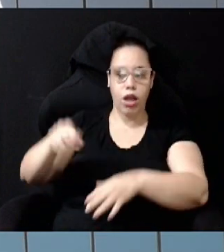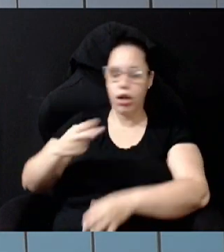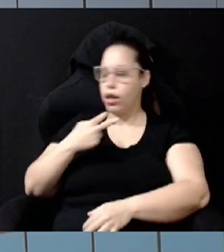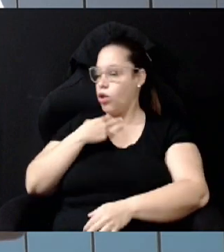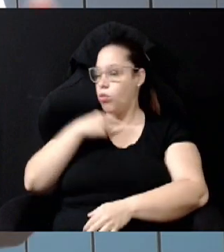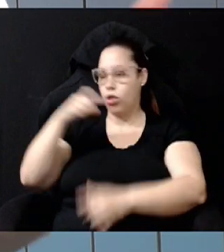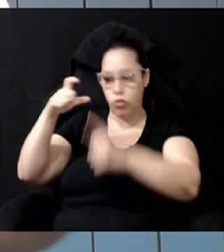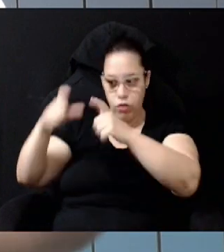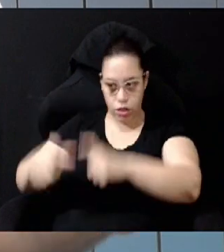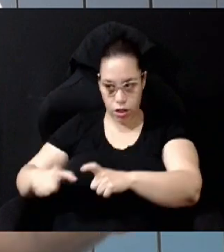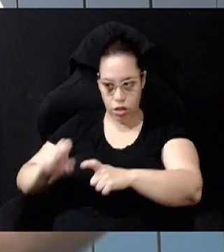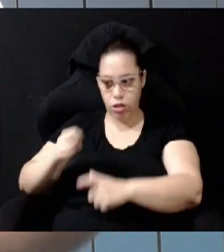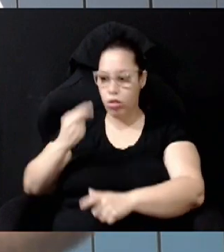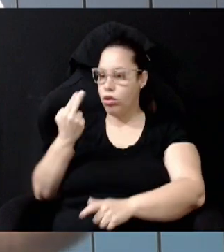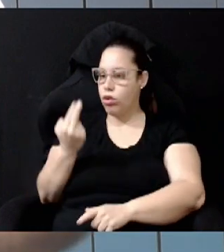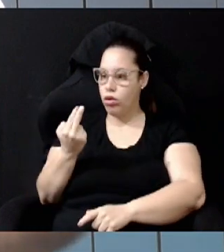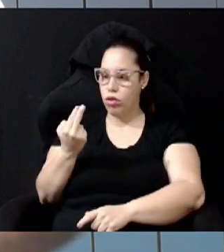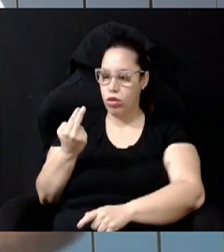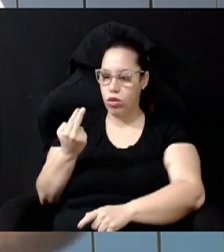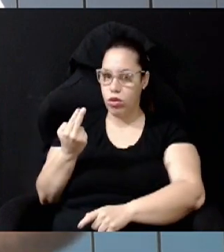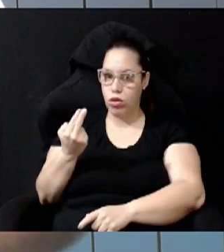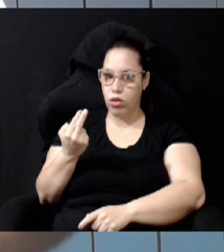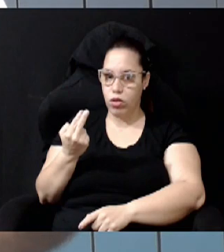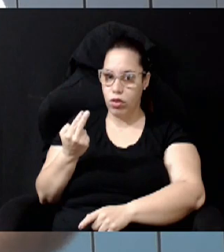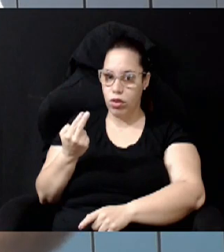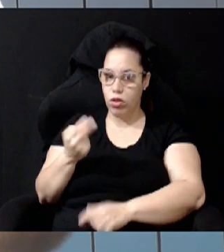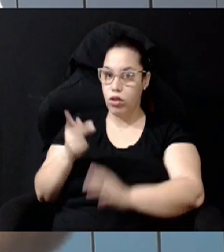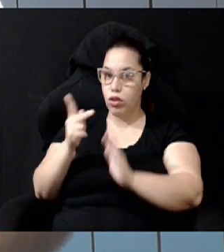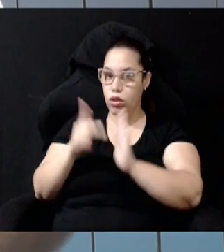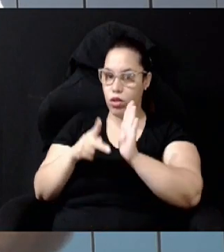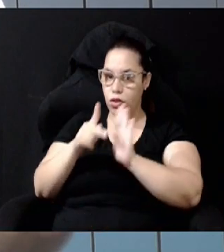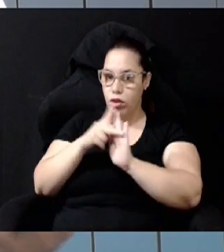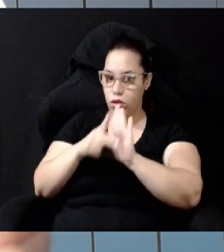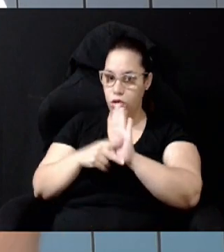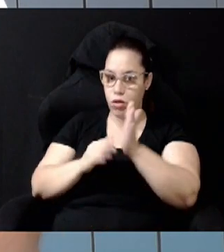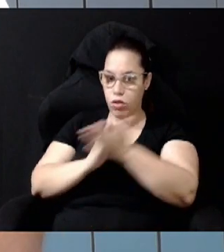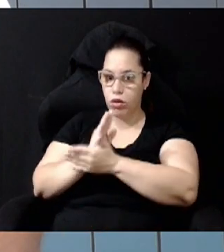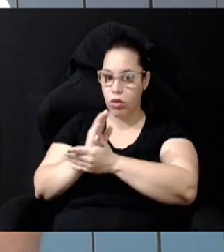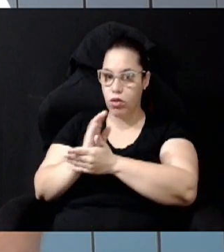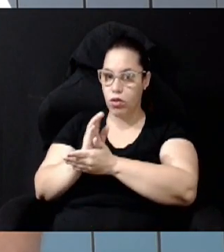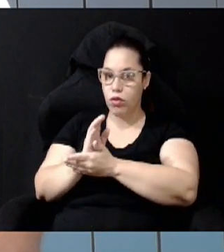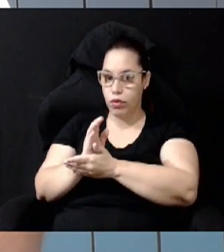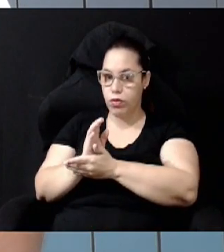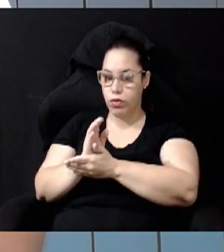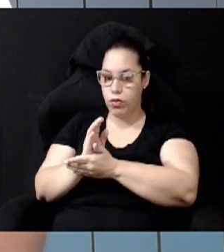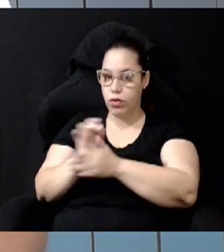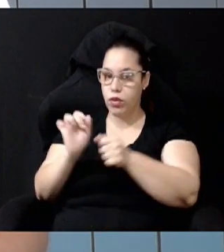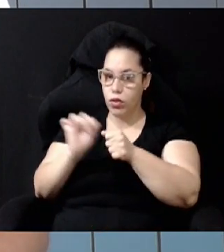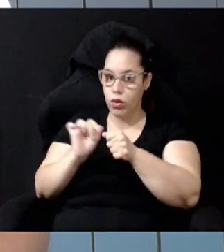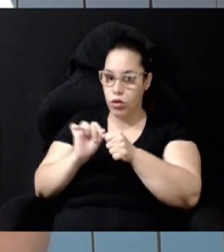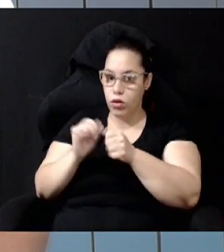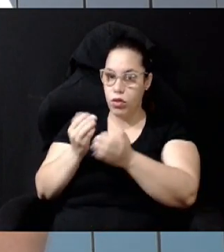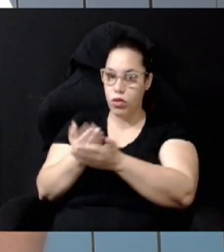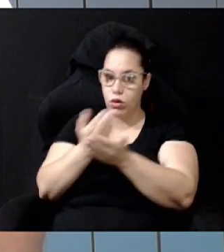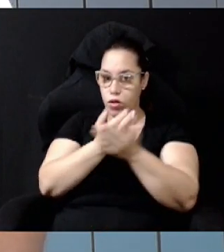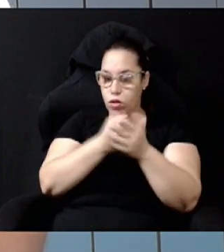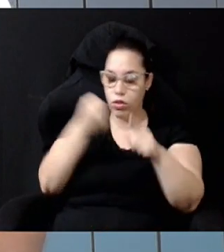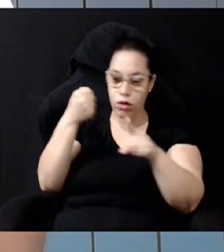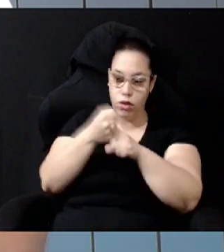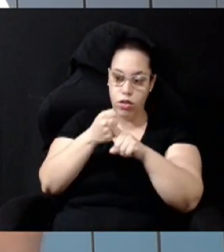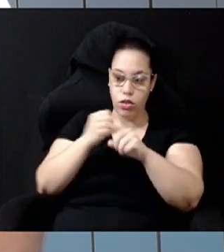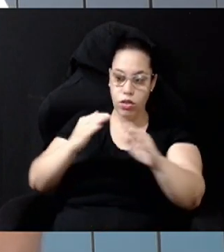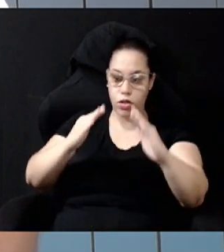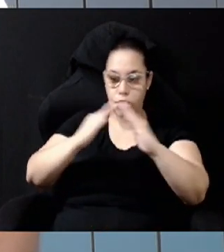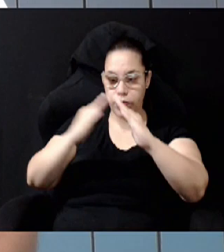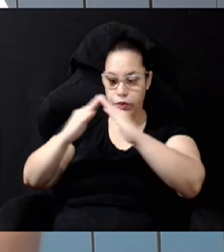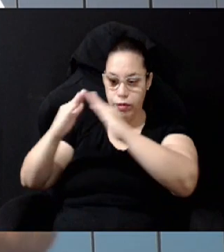ou também nessa questão da aprovação dos grandes empreendimentos, né, fazer o estudo de impacto de vizinhança, levar